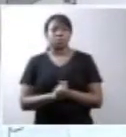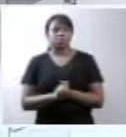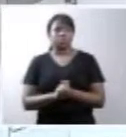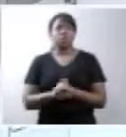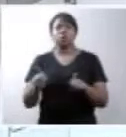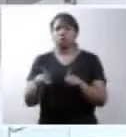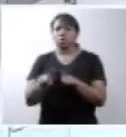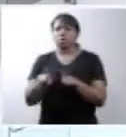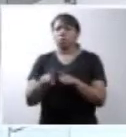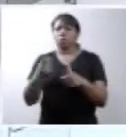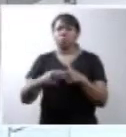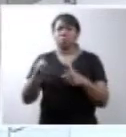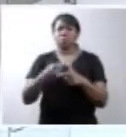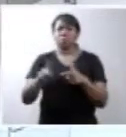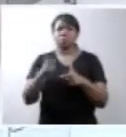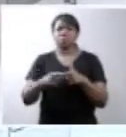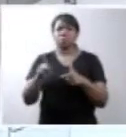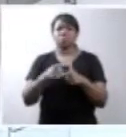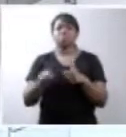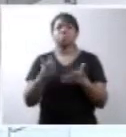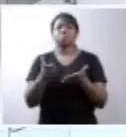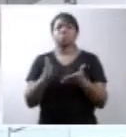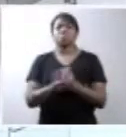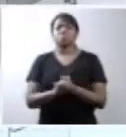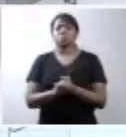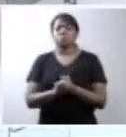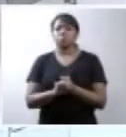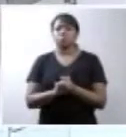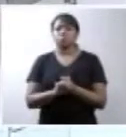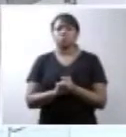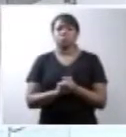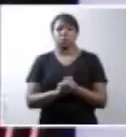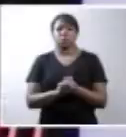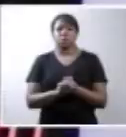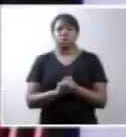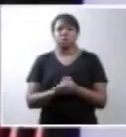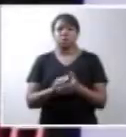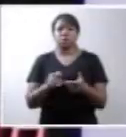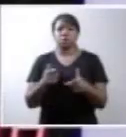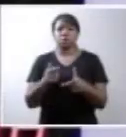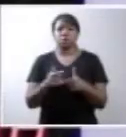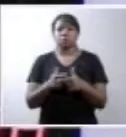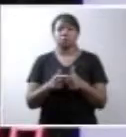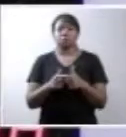São situações... Não é possível, segundo a sua visão, colocar na mesma vala